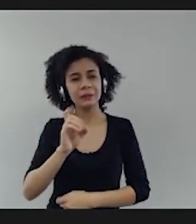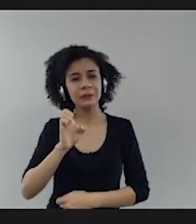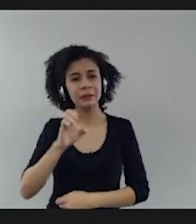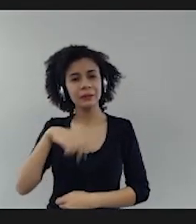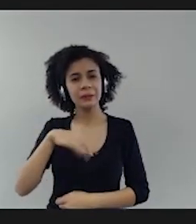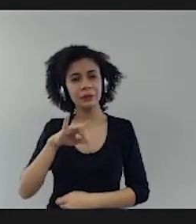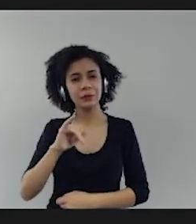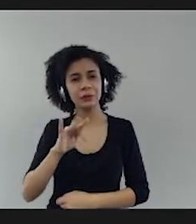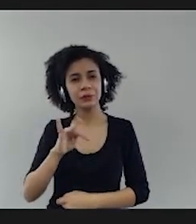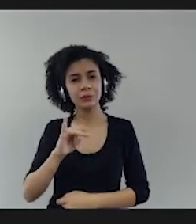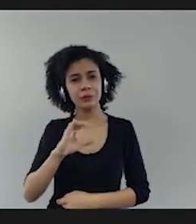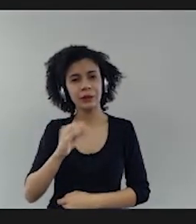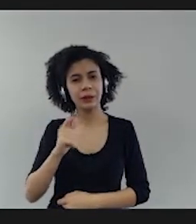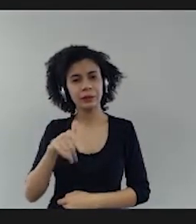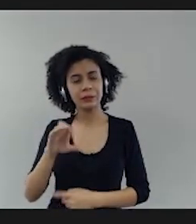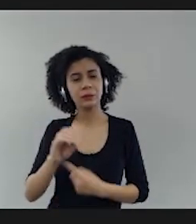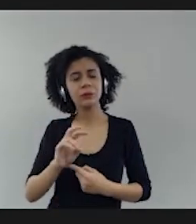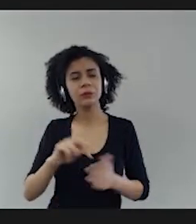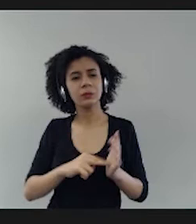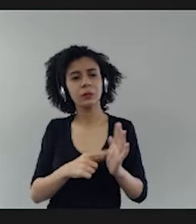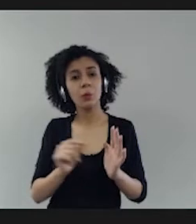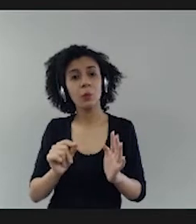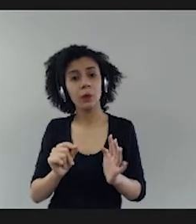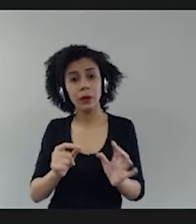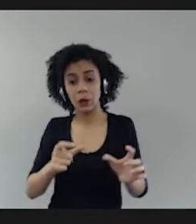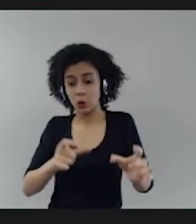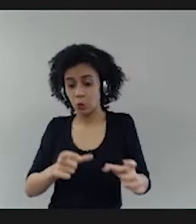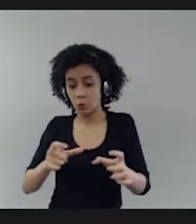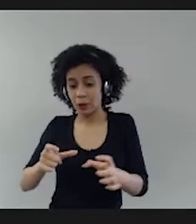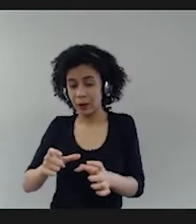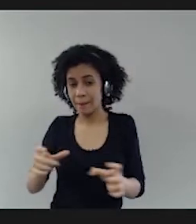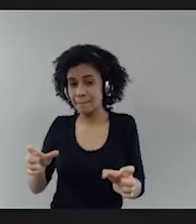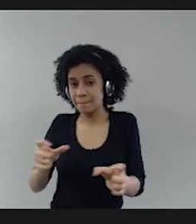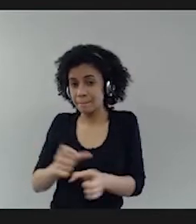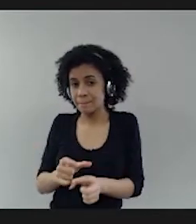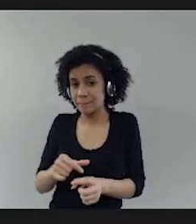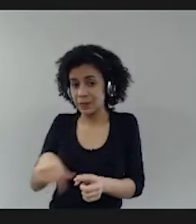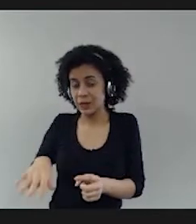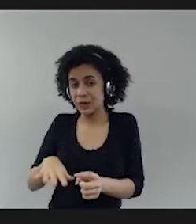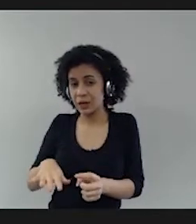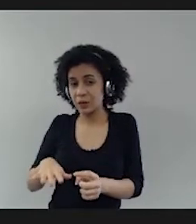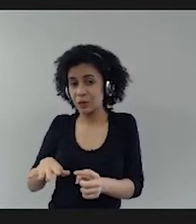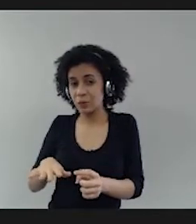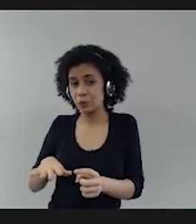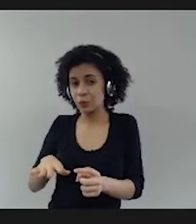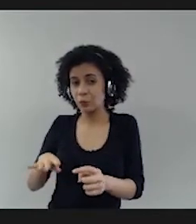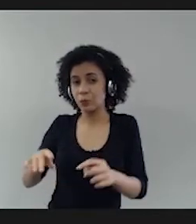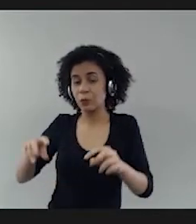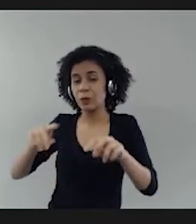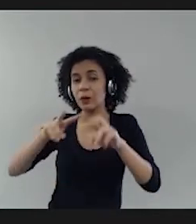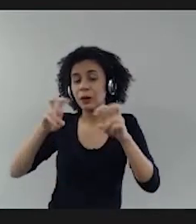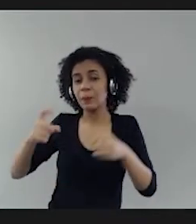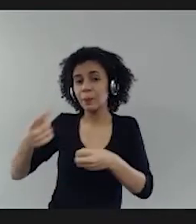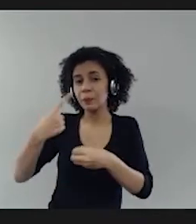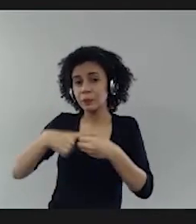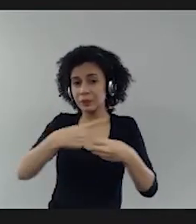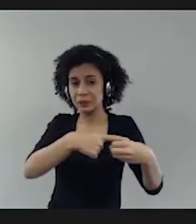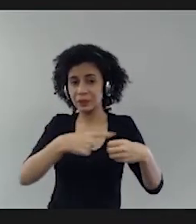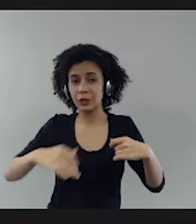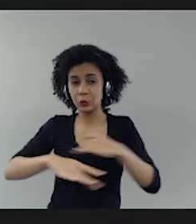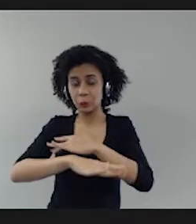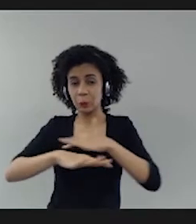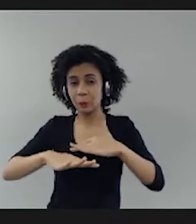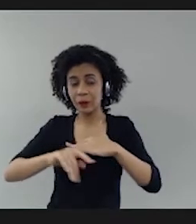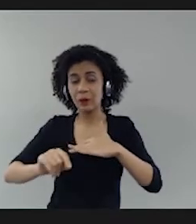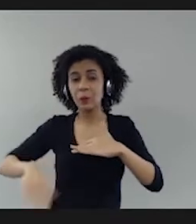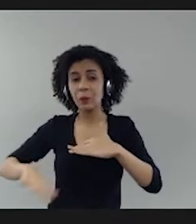significa? Espaços que são menos adensados ainda dentro da mancha urbana. Mas, para isso,